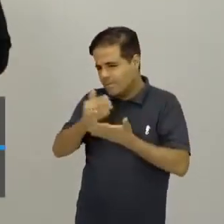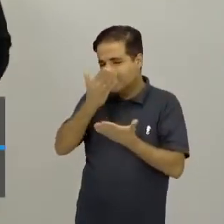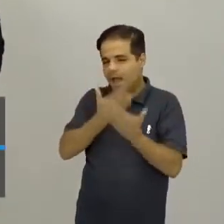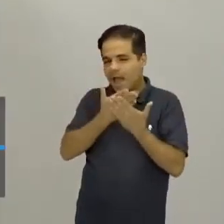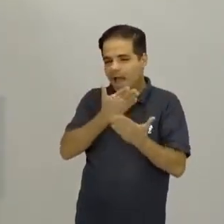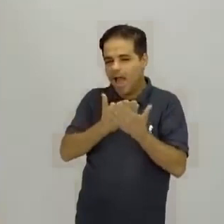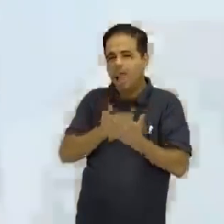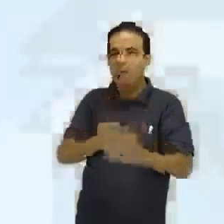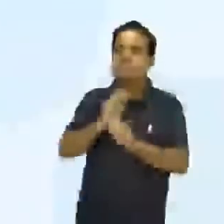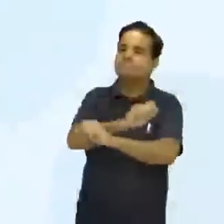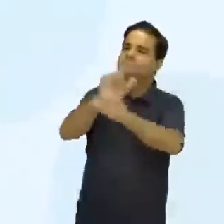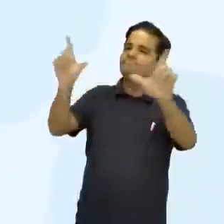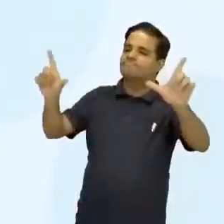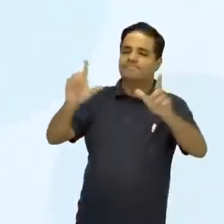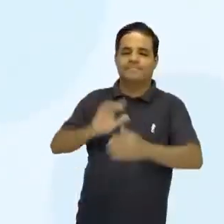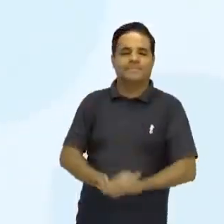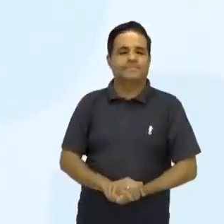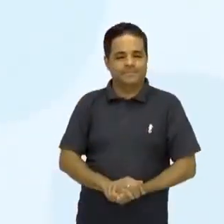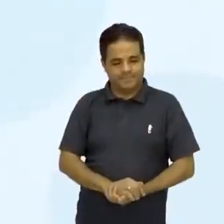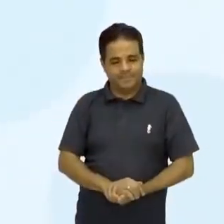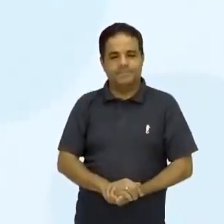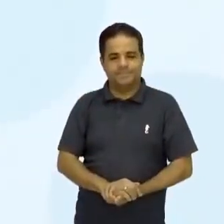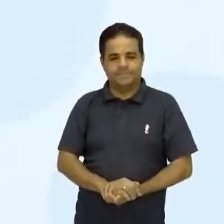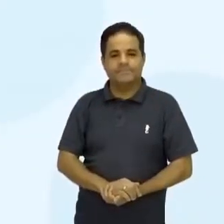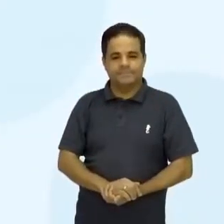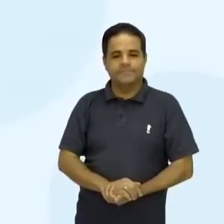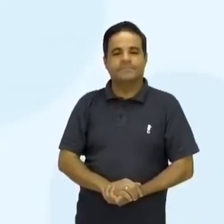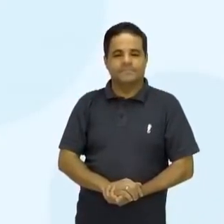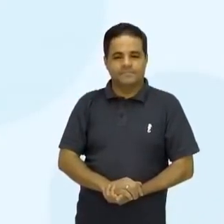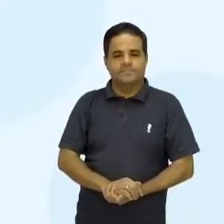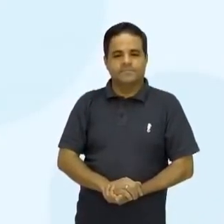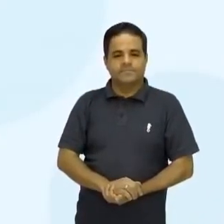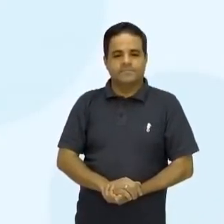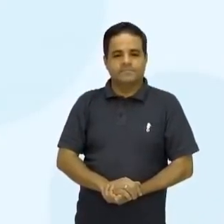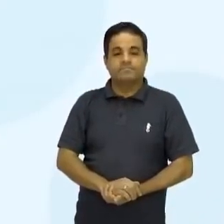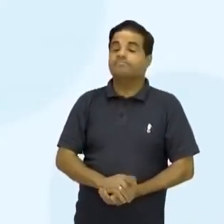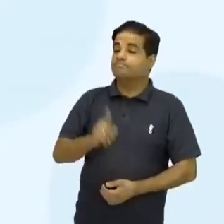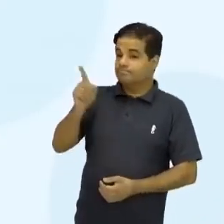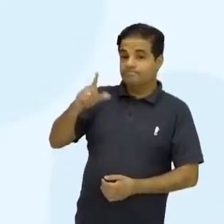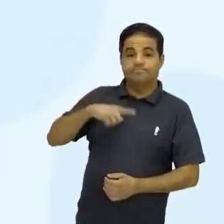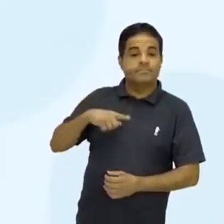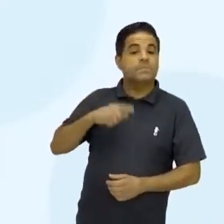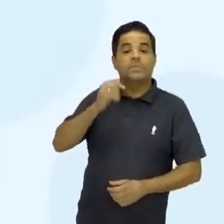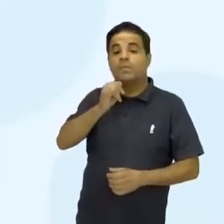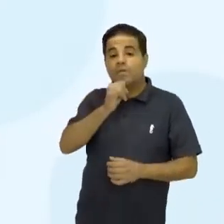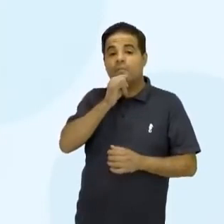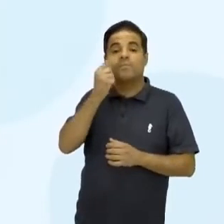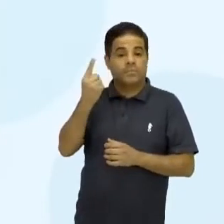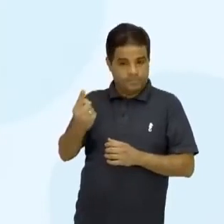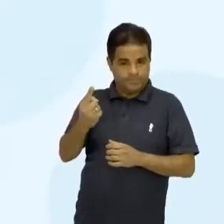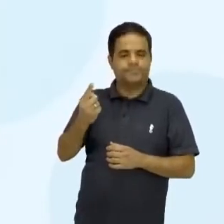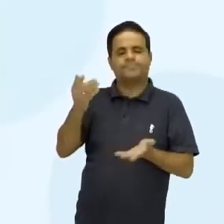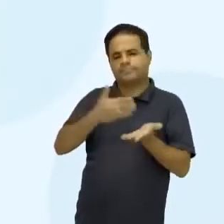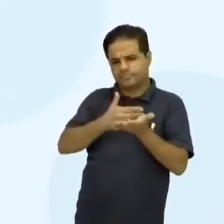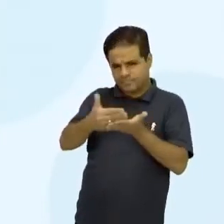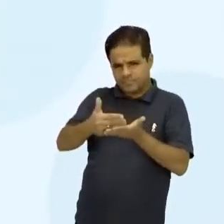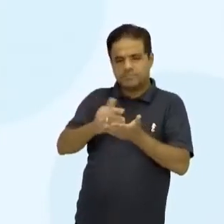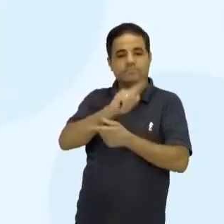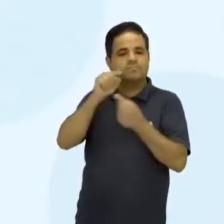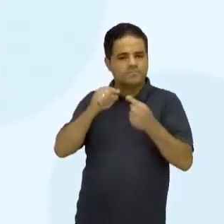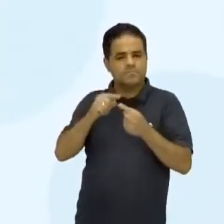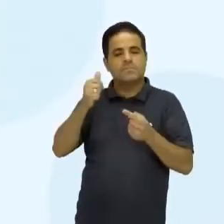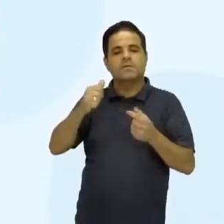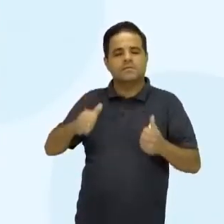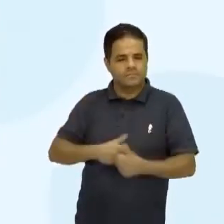começar? Então, pode colocar para eles na tela aí. Ok, vamos lá. Então, aqui a gente tem exemplo 1. A gente vai partir de uma função de